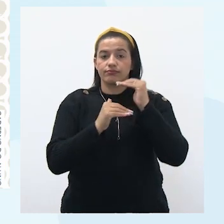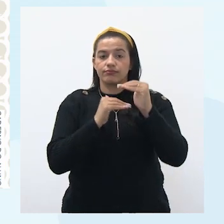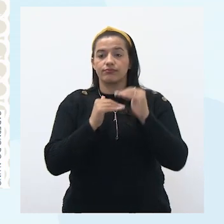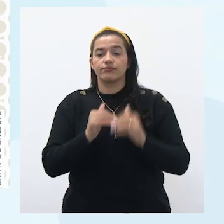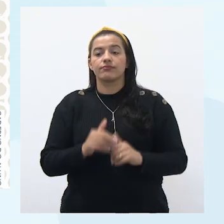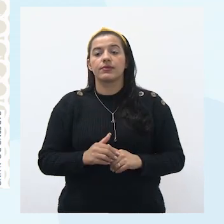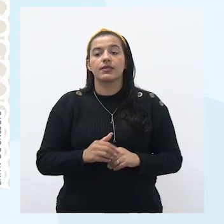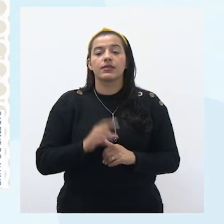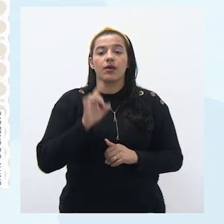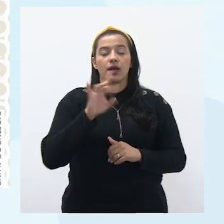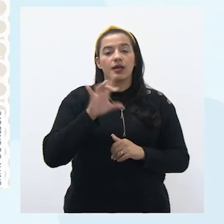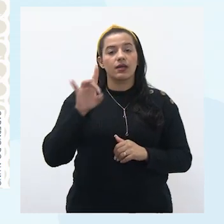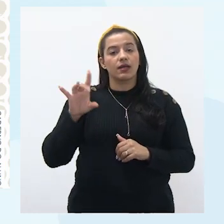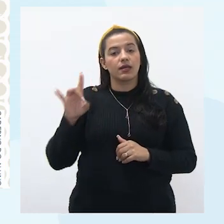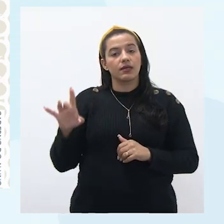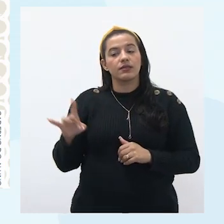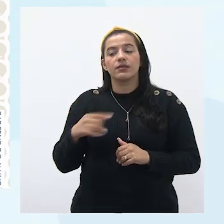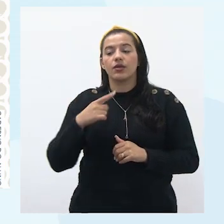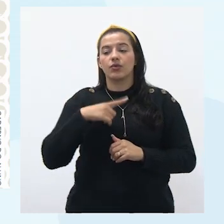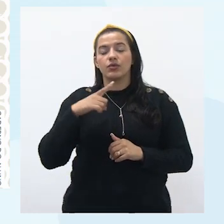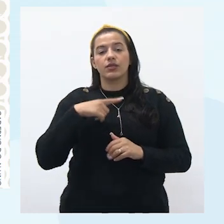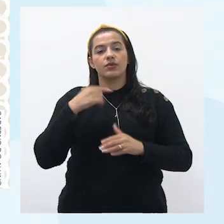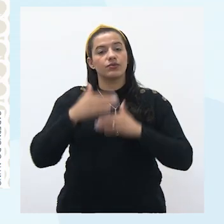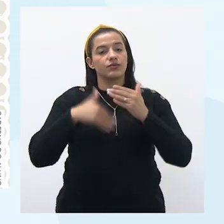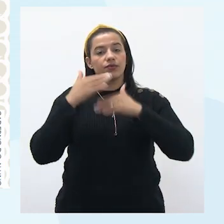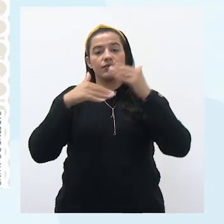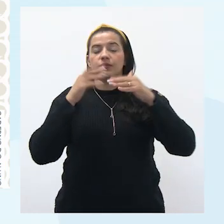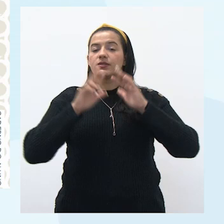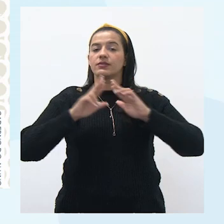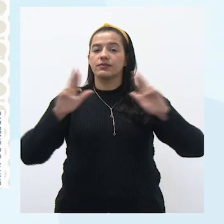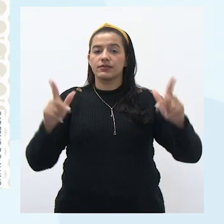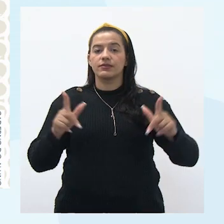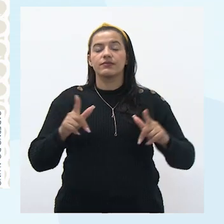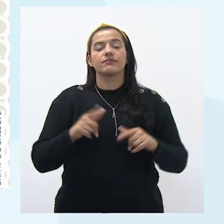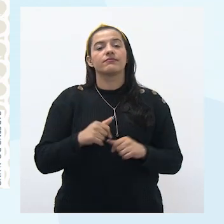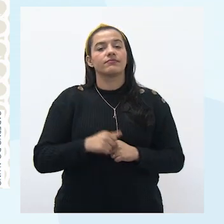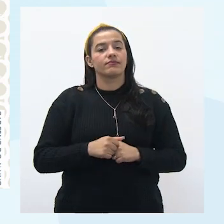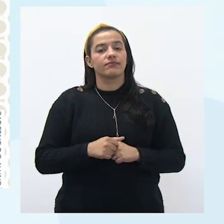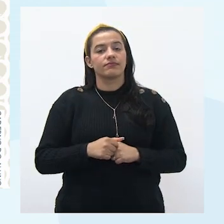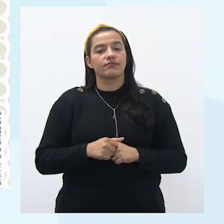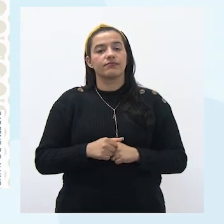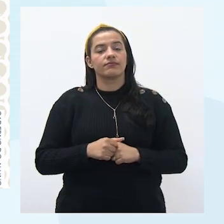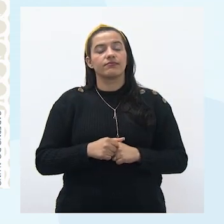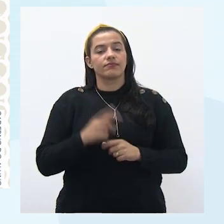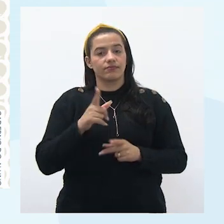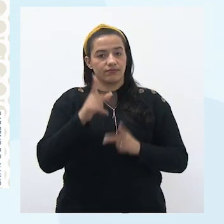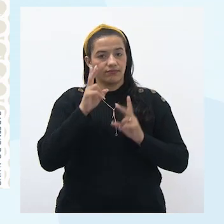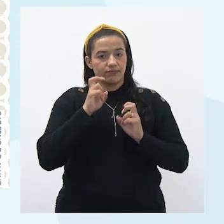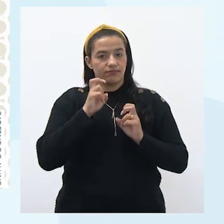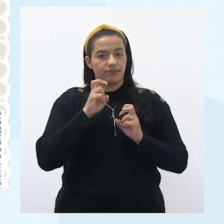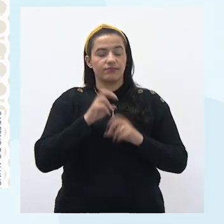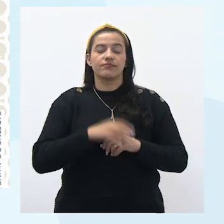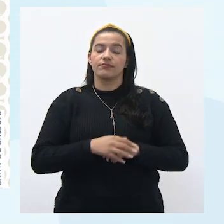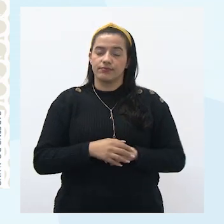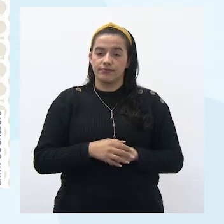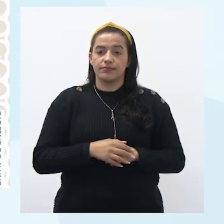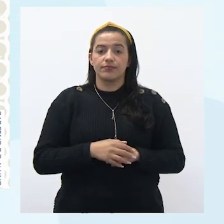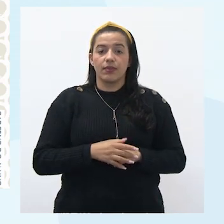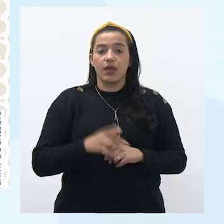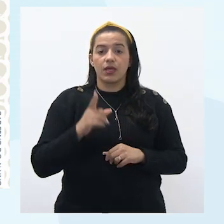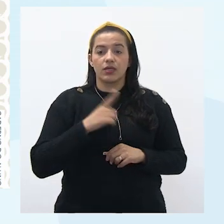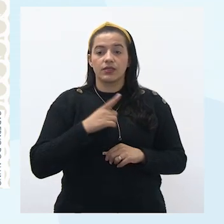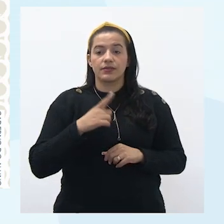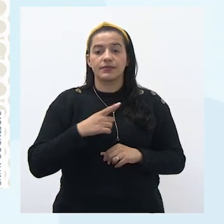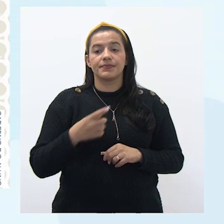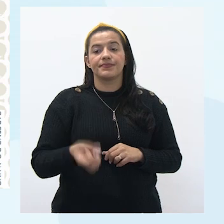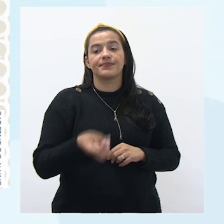A cada degrau eu tenho um desenvolvimento diferenciado do degrau que está ficando para trás. Estão percebendo? Aí, Edna, a gente tem